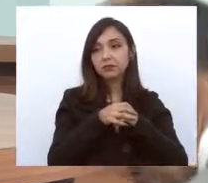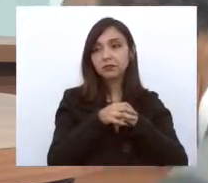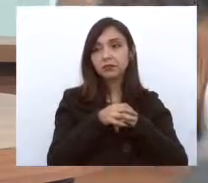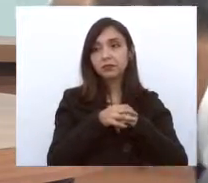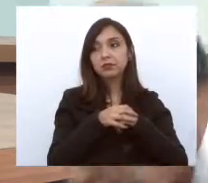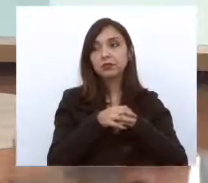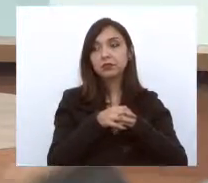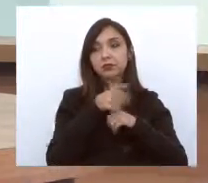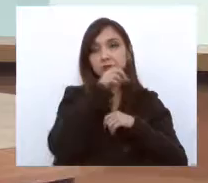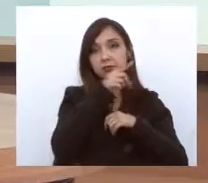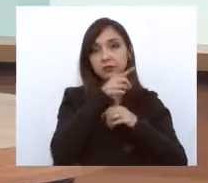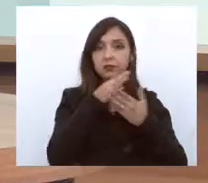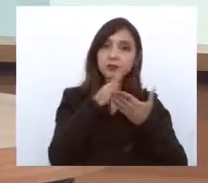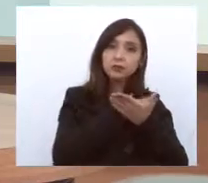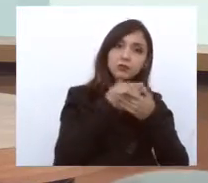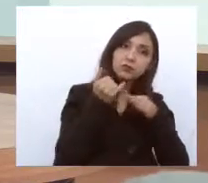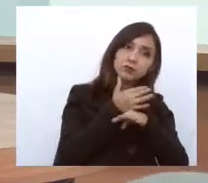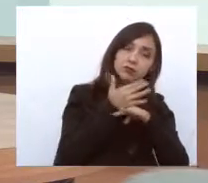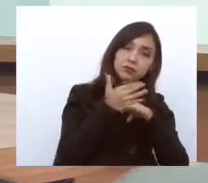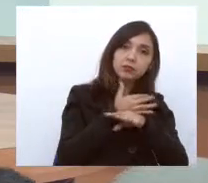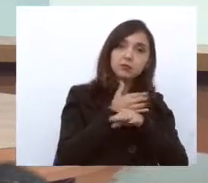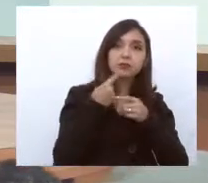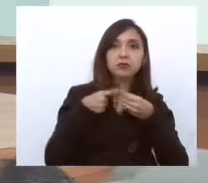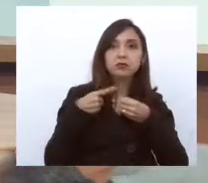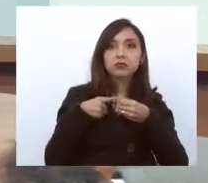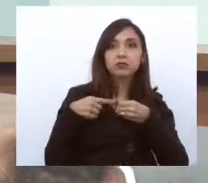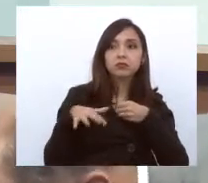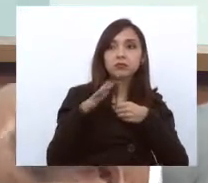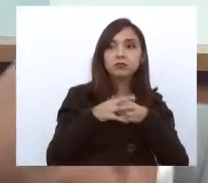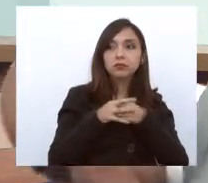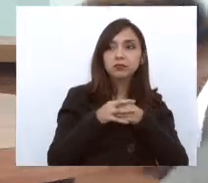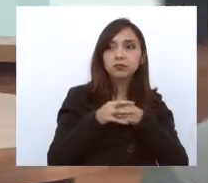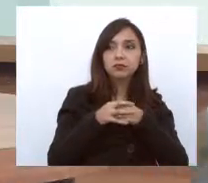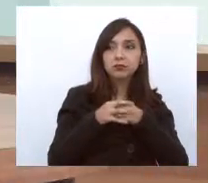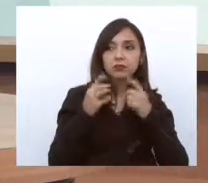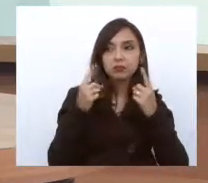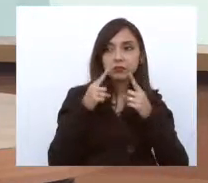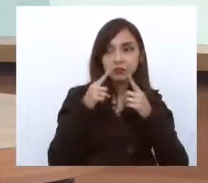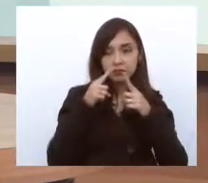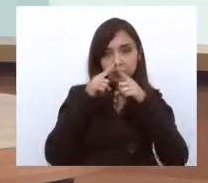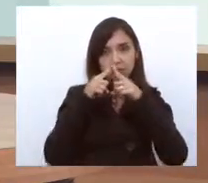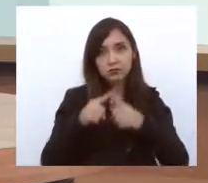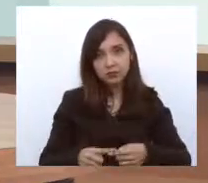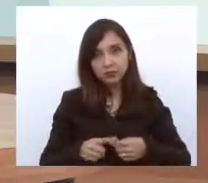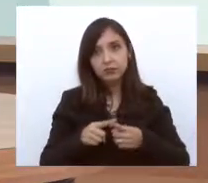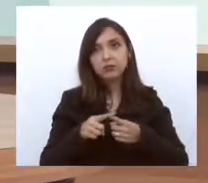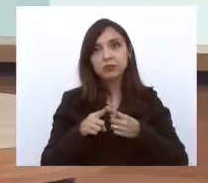as cidades e algumas cidades do interior aí que disputam o Campeonato Paulista.